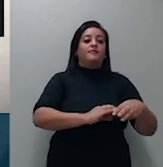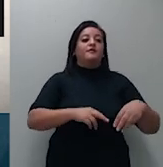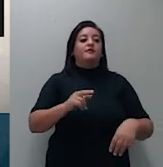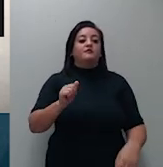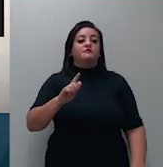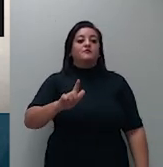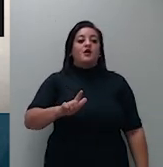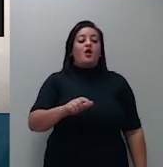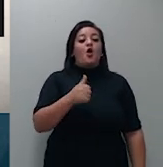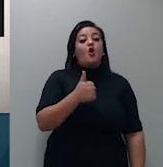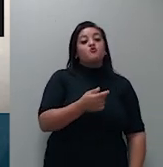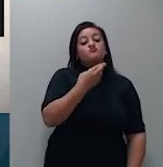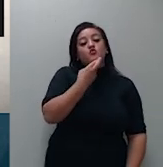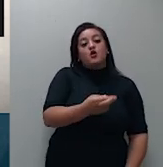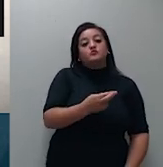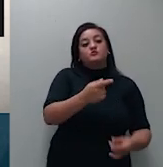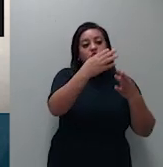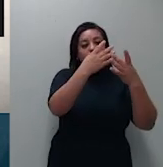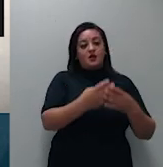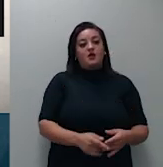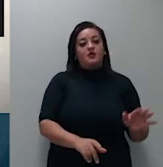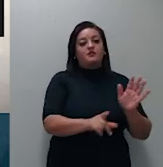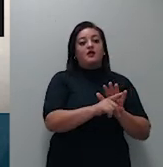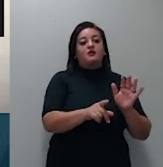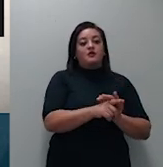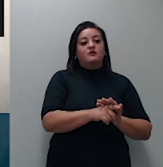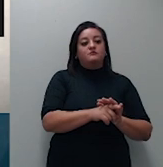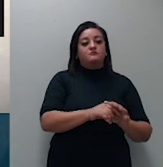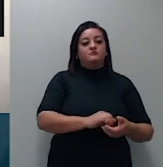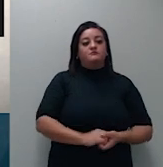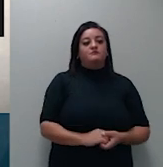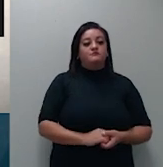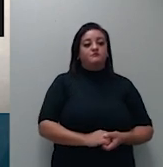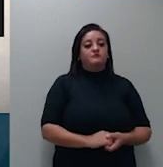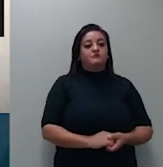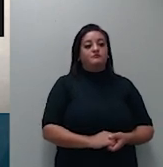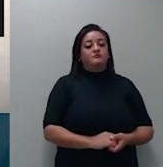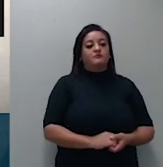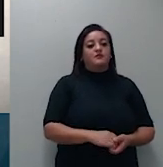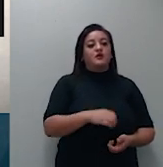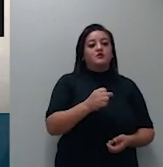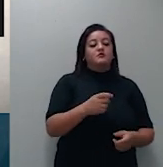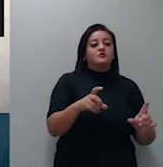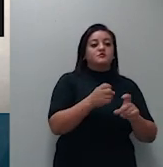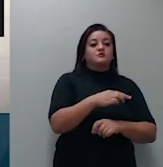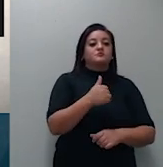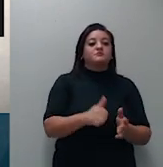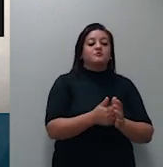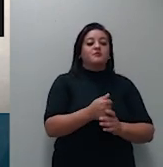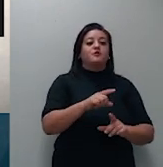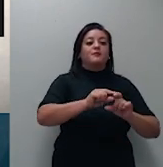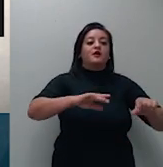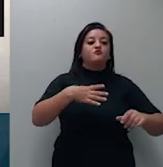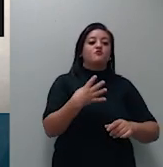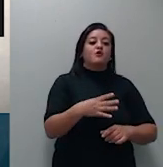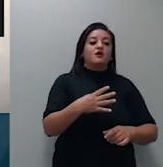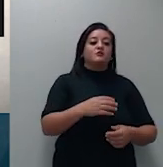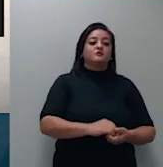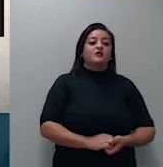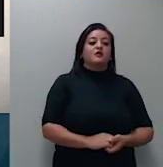ministrar é um dos efeitos espressos da lei né você preciso primeiro para